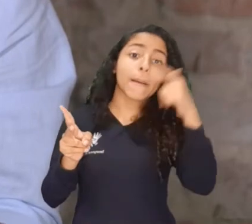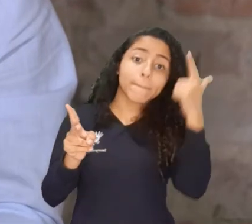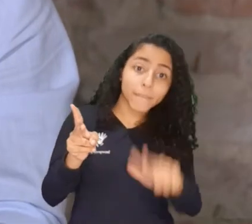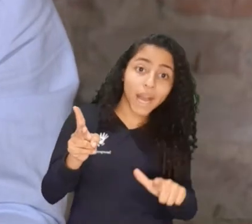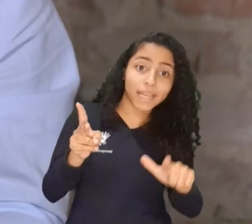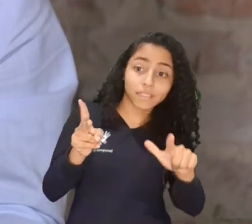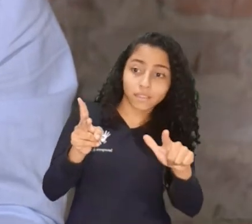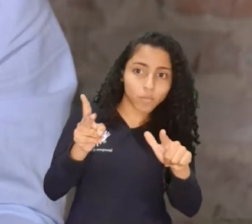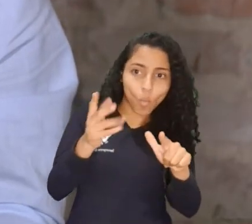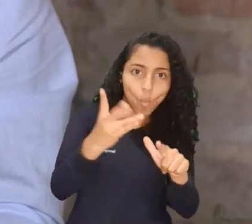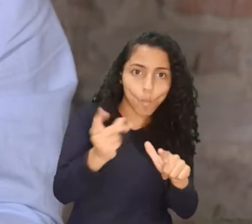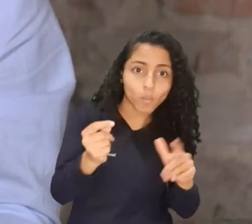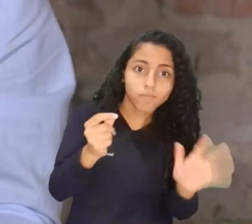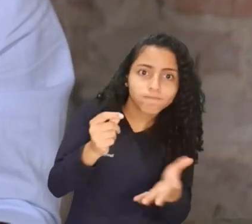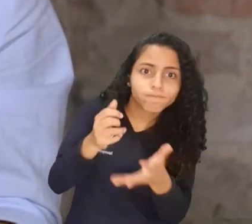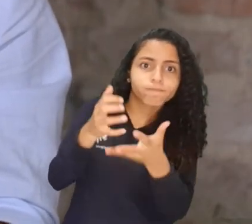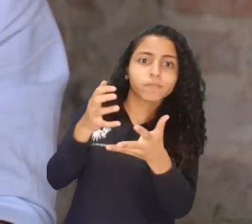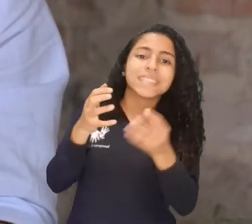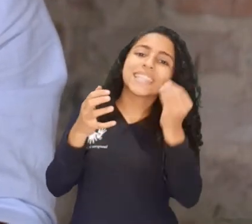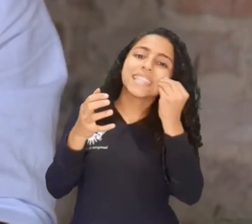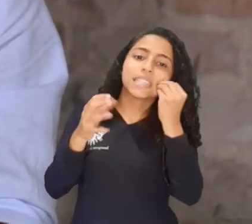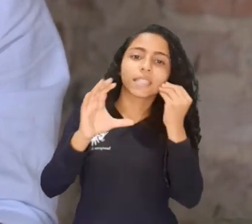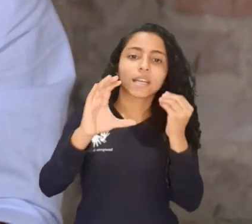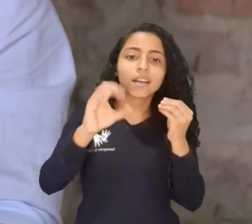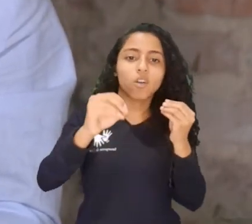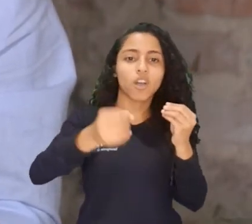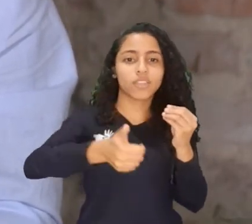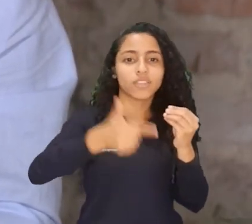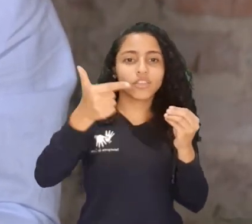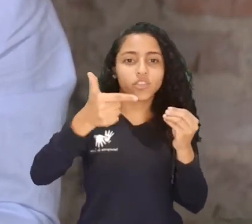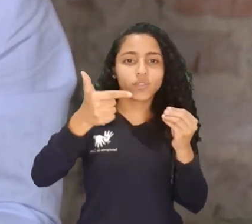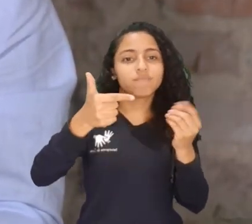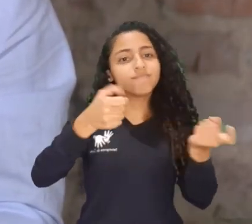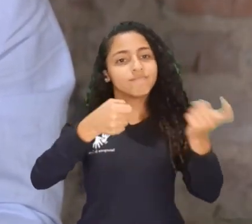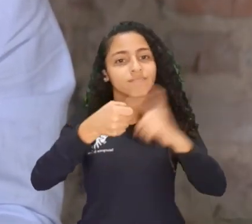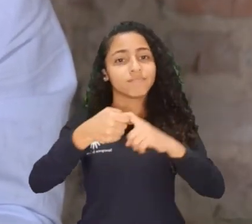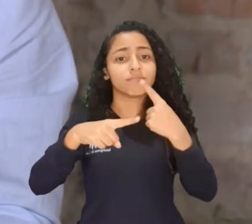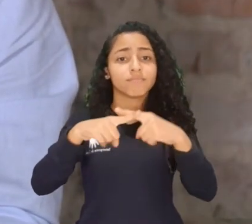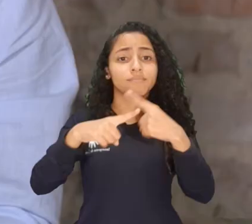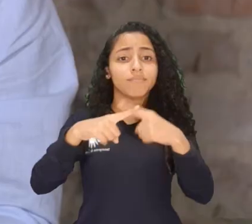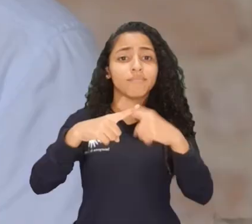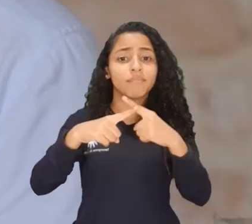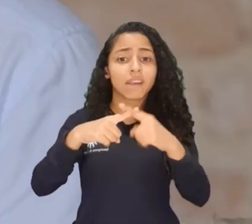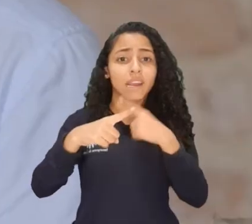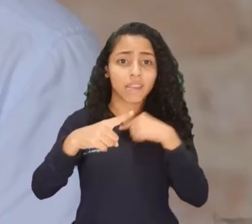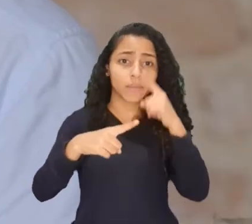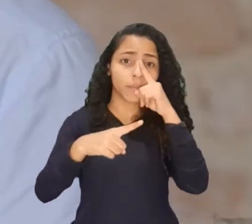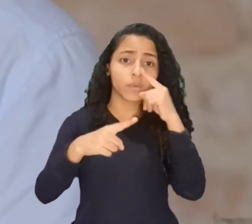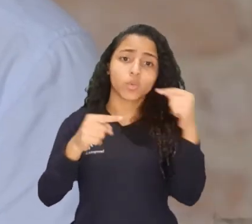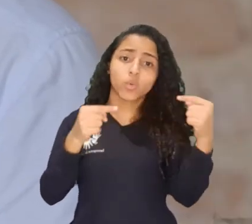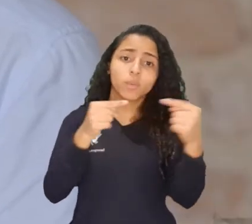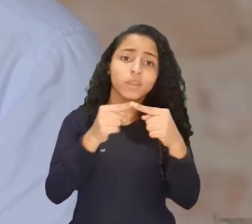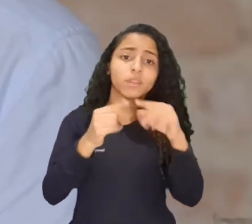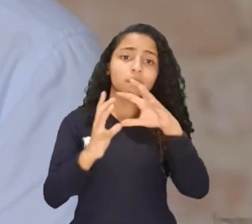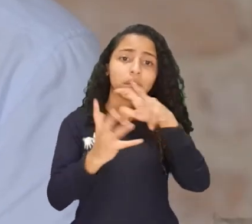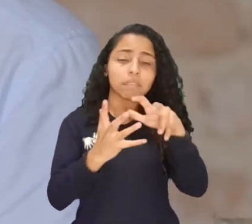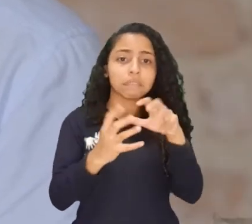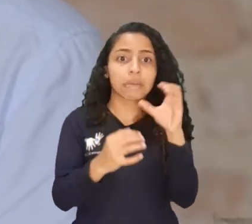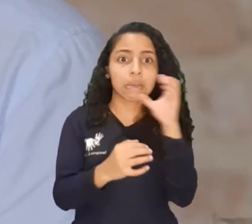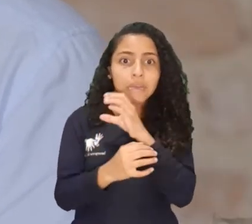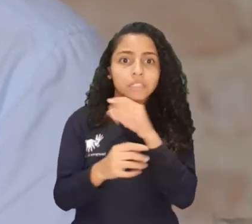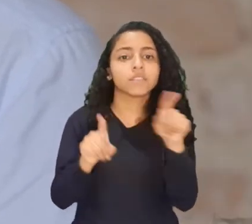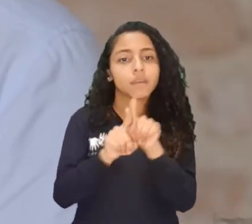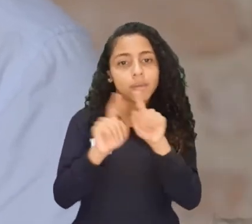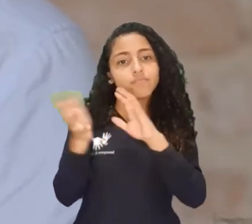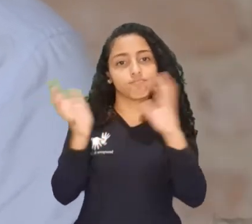o CO2 da atmosfera, que é um dos grandes vilões do aquecimento global e das mudanças climáticas. Então é isso. Espero que vocês tenham gostado,